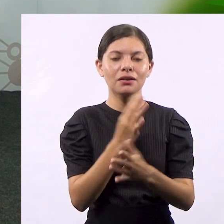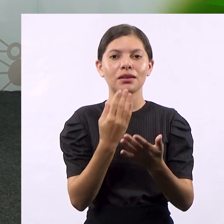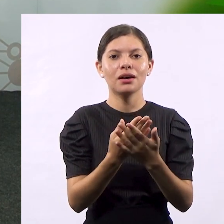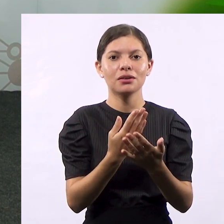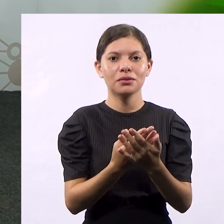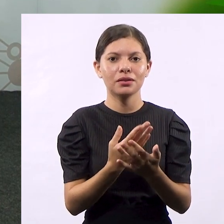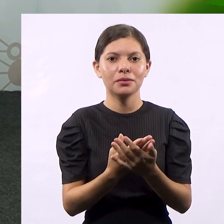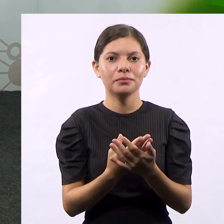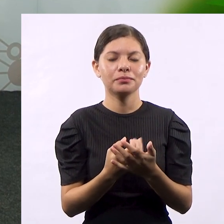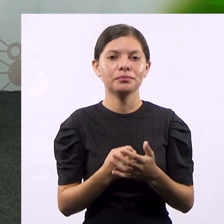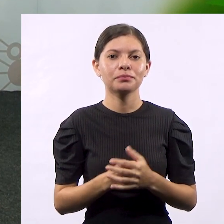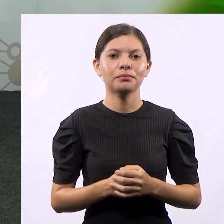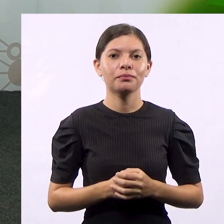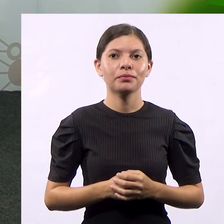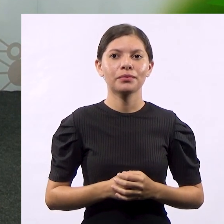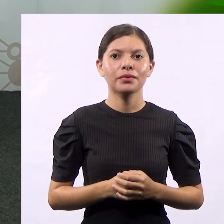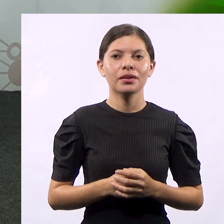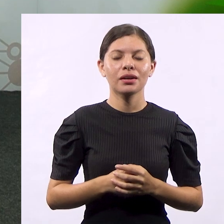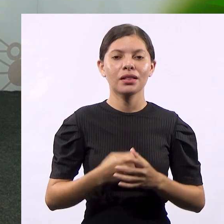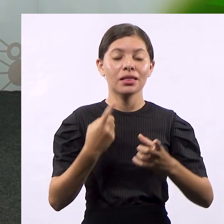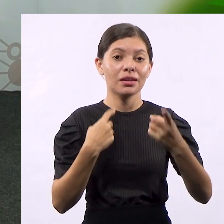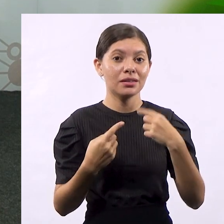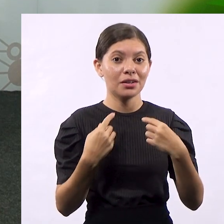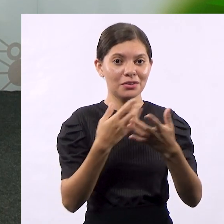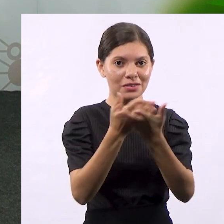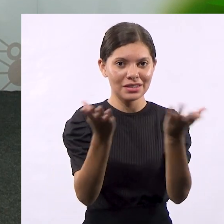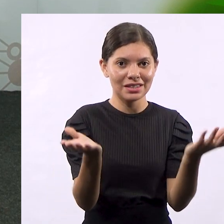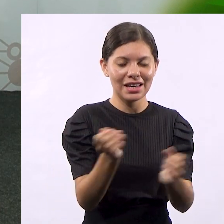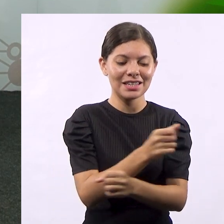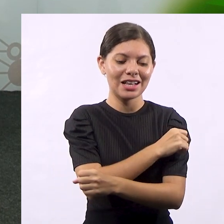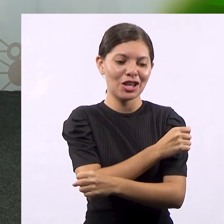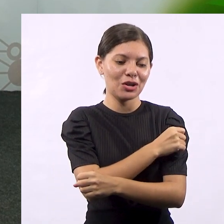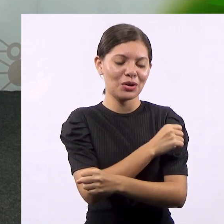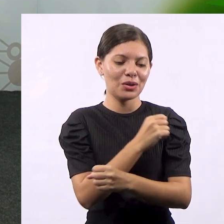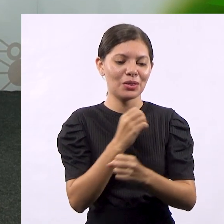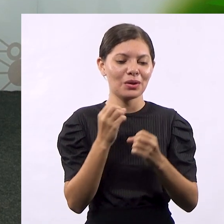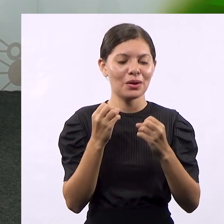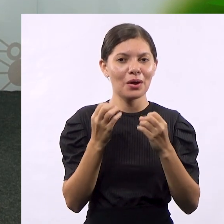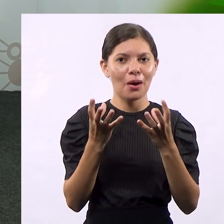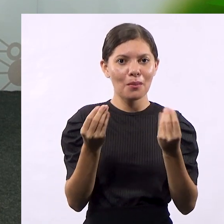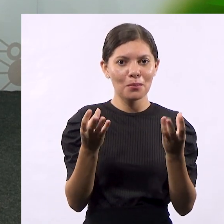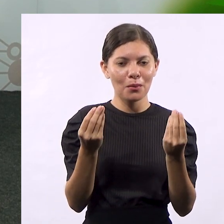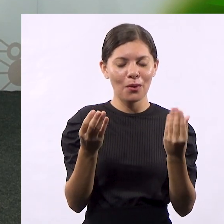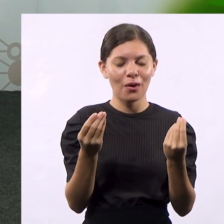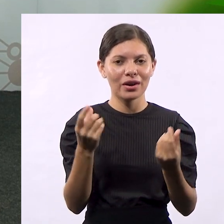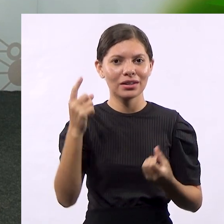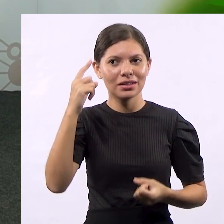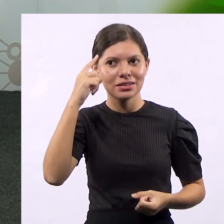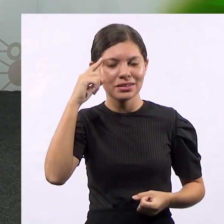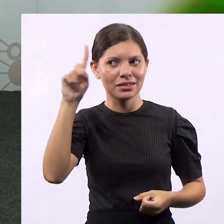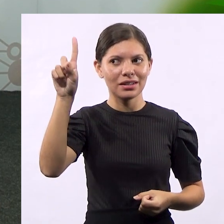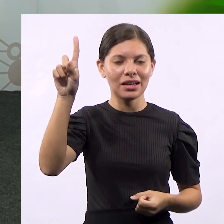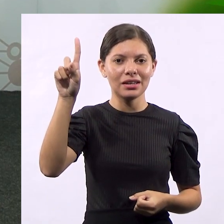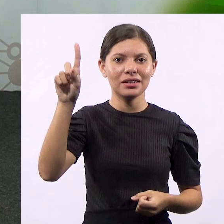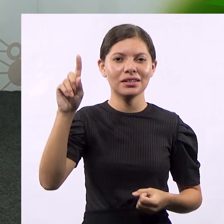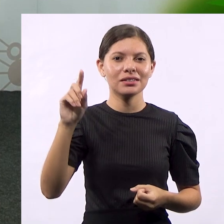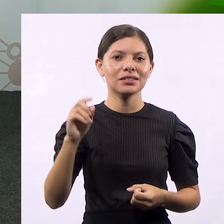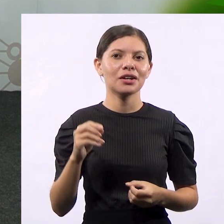da nossa aula e espero que os alunos aí estejam tendo muitas ideias do que